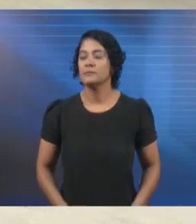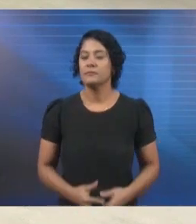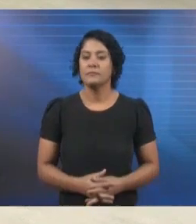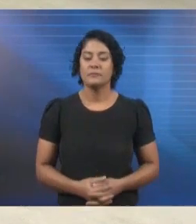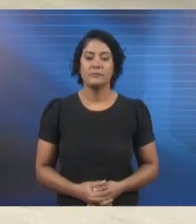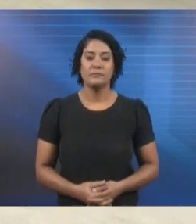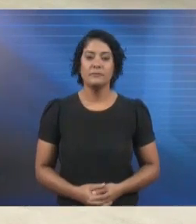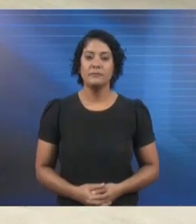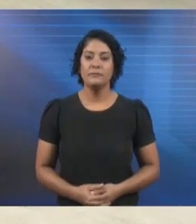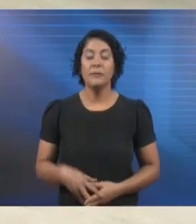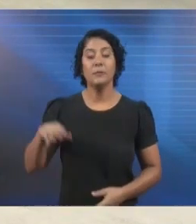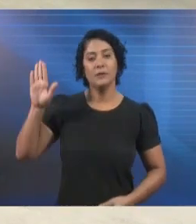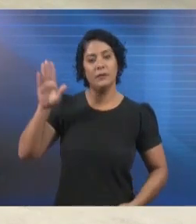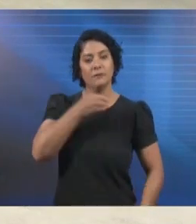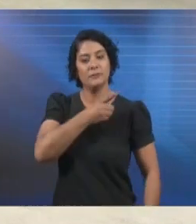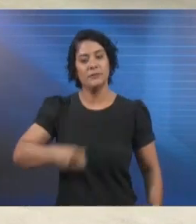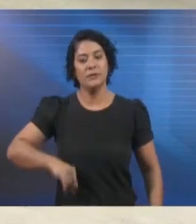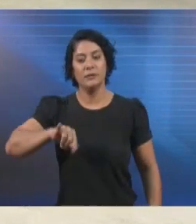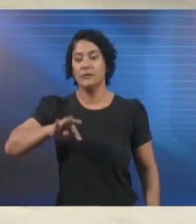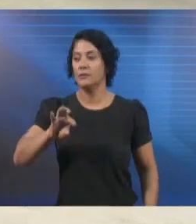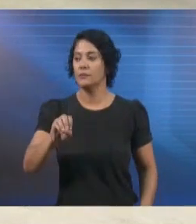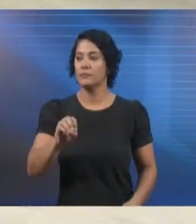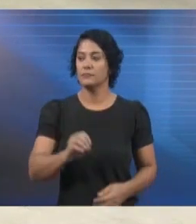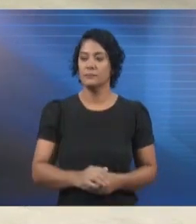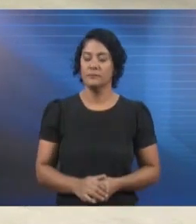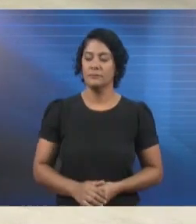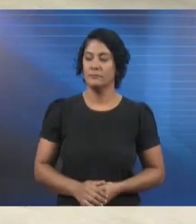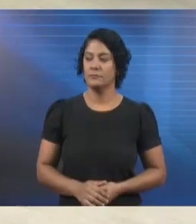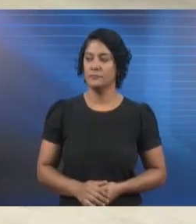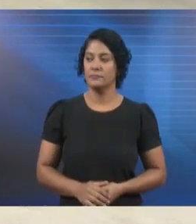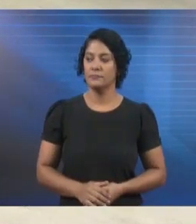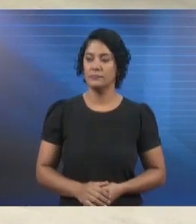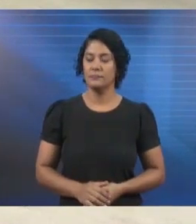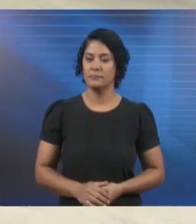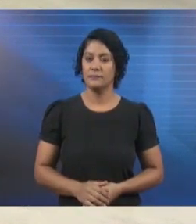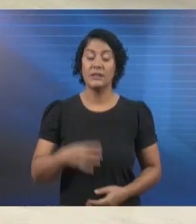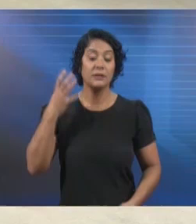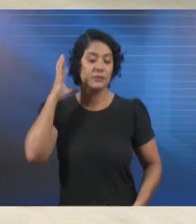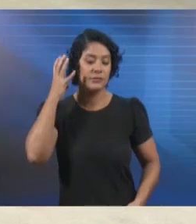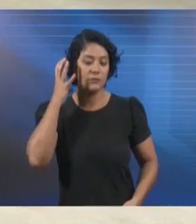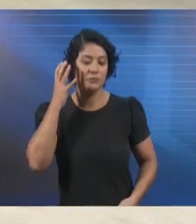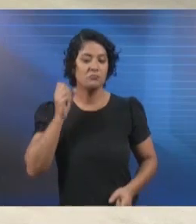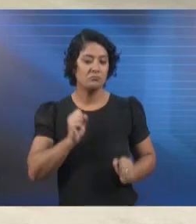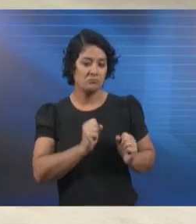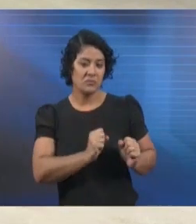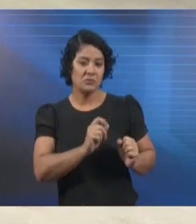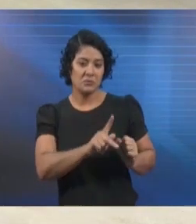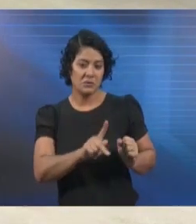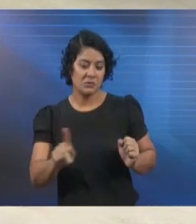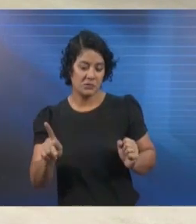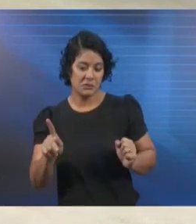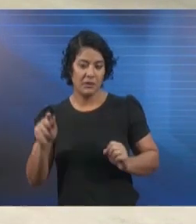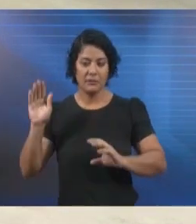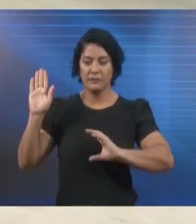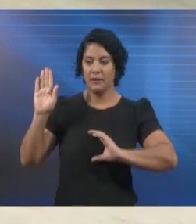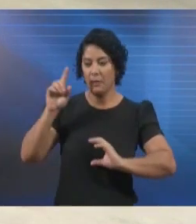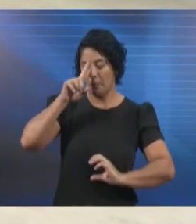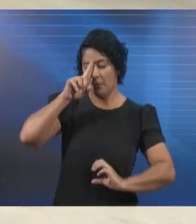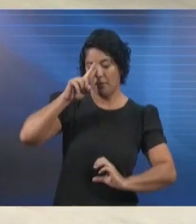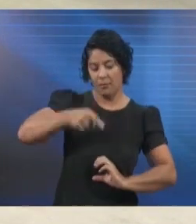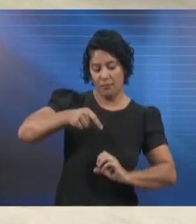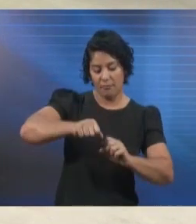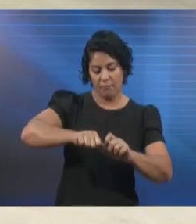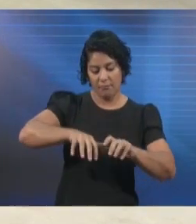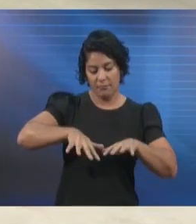pelao pela ordem deputada adjunto podia ser presidente candidat presidente que Ela mandava aqui no